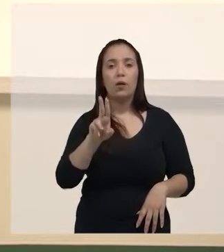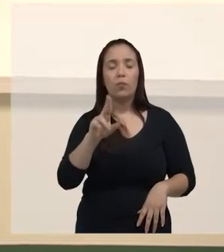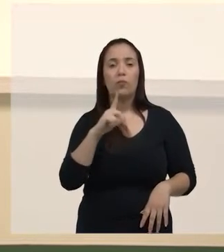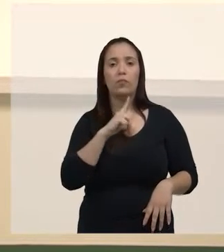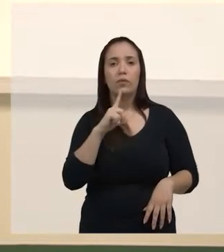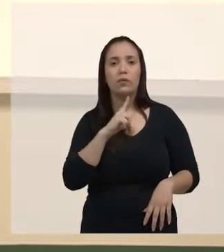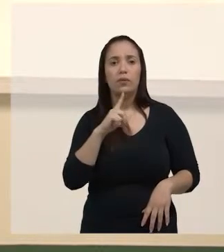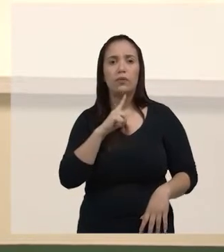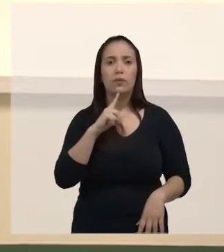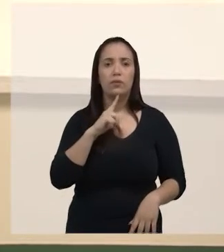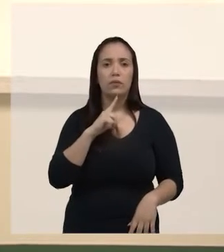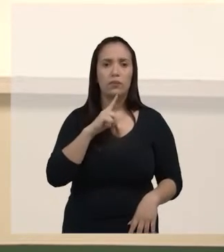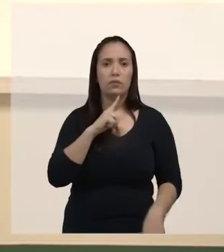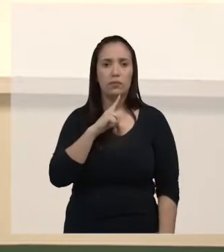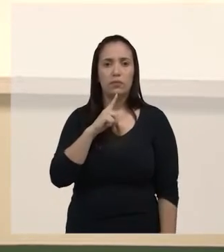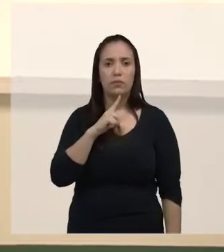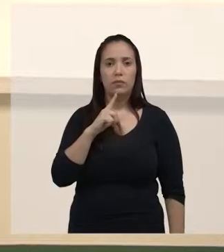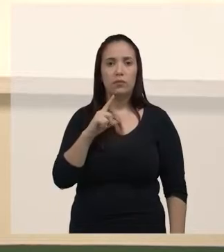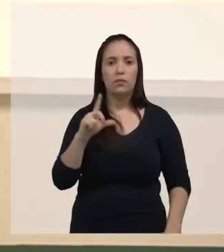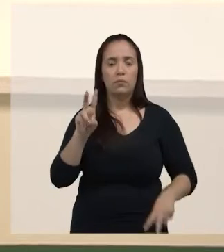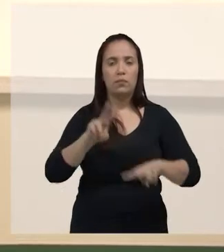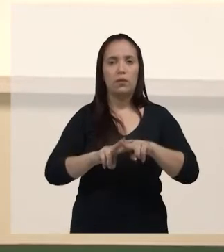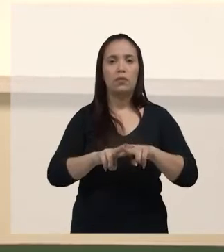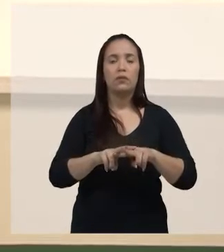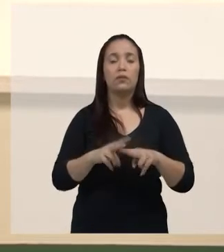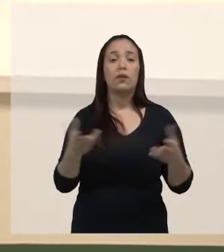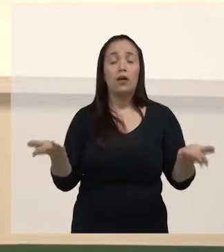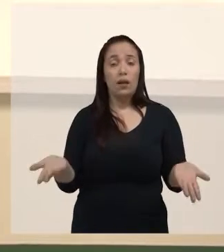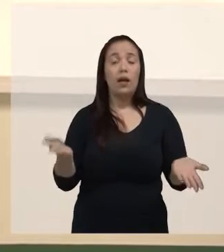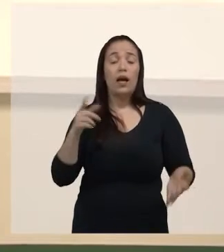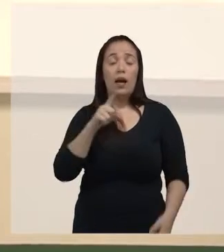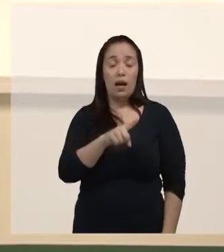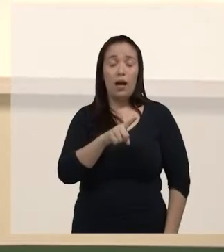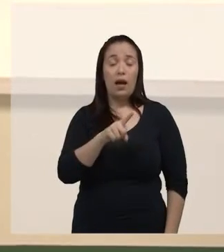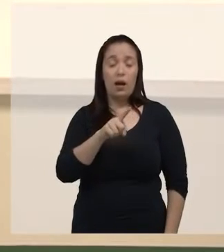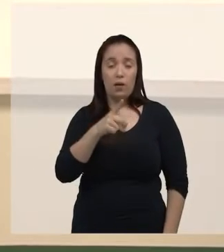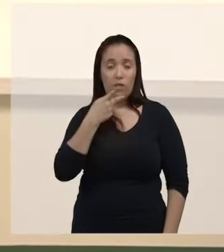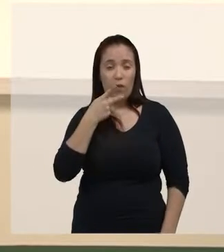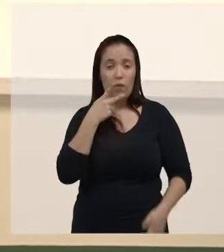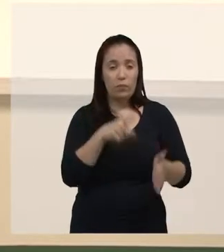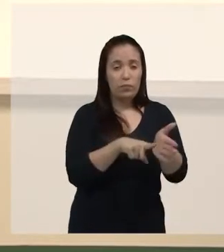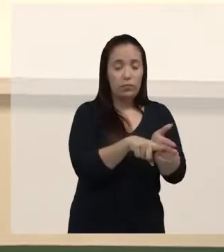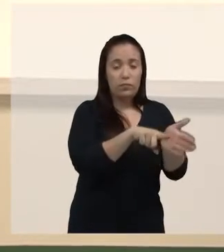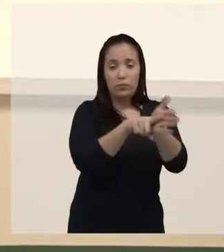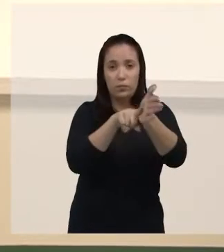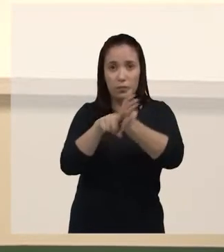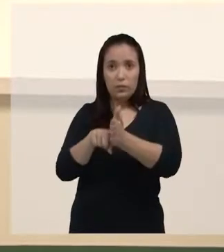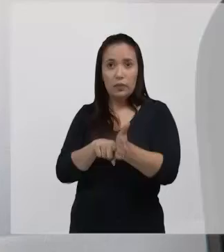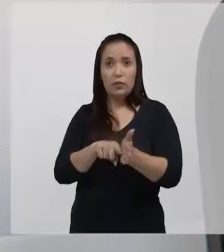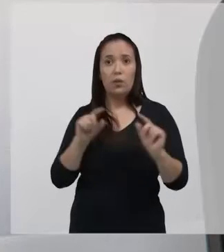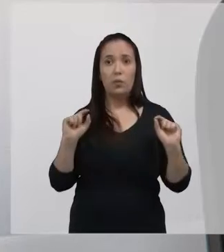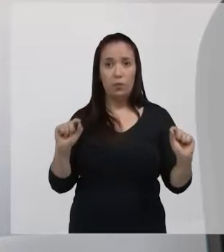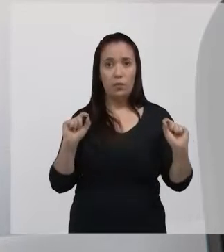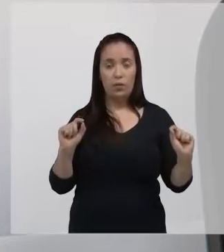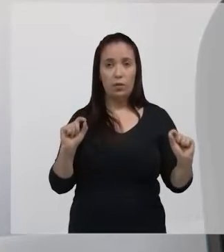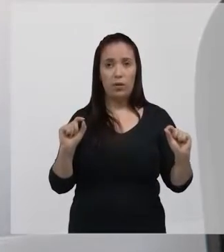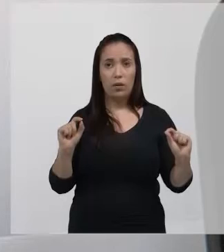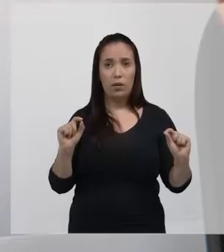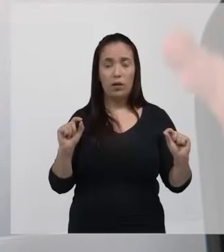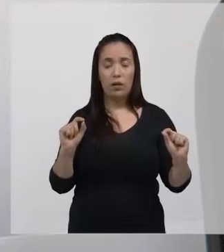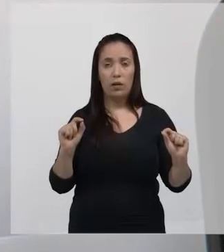preso por conta da Odebrecht. Agora, né? Carlos, esse levantamento que você fez,